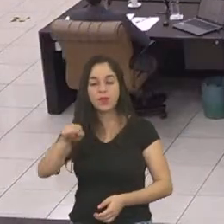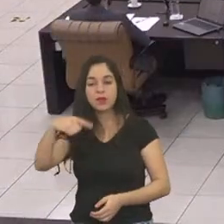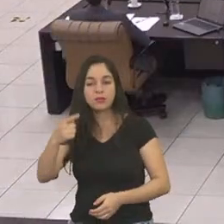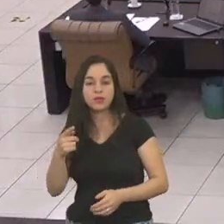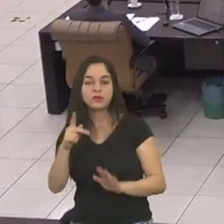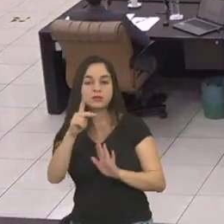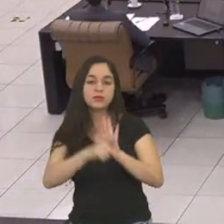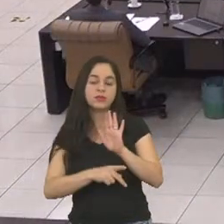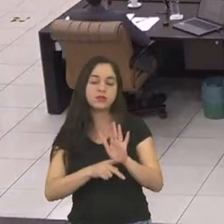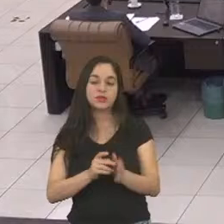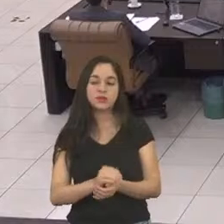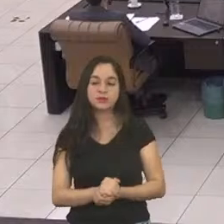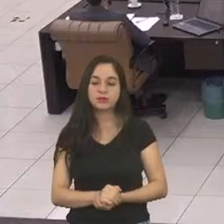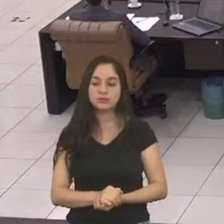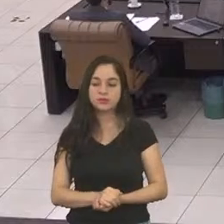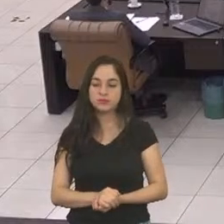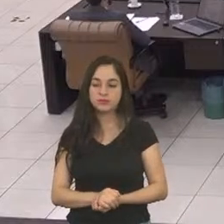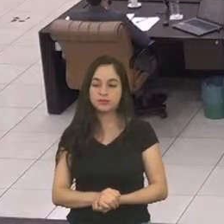projeto.